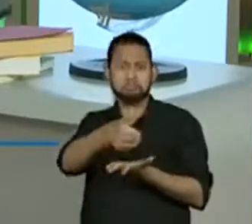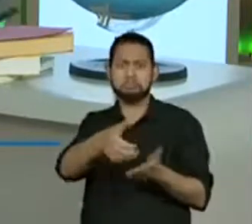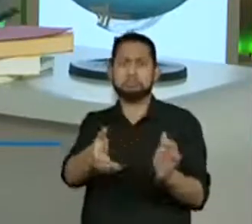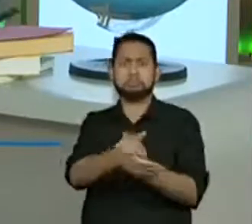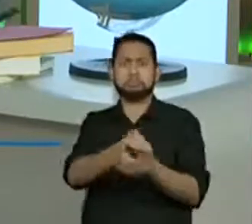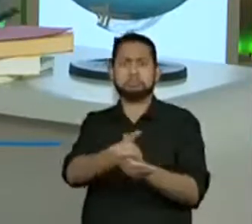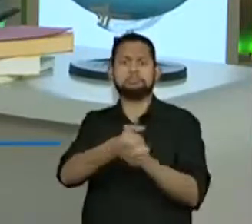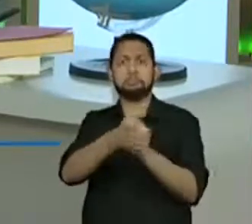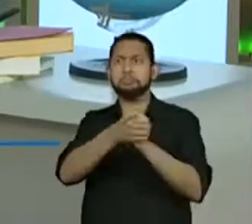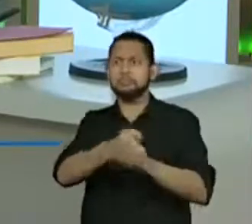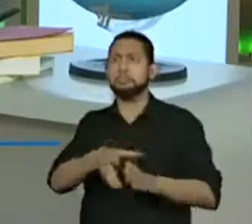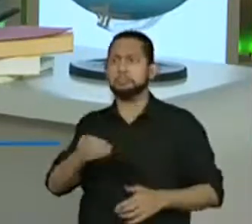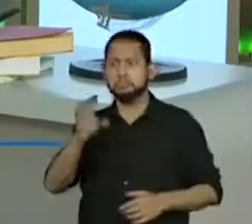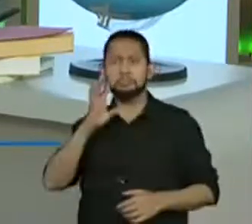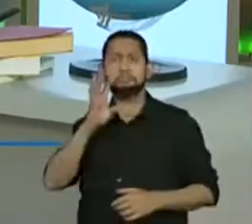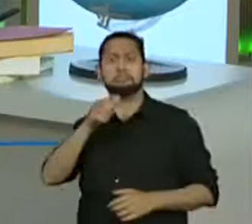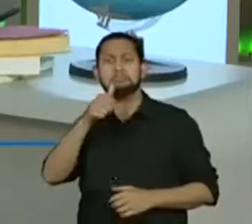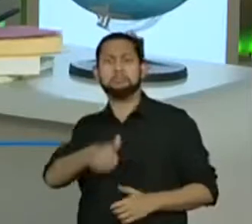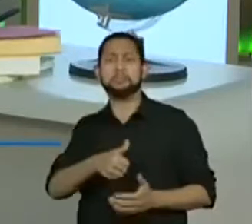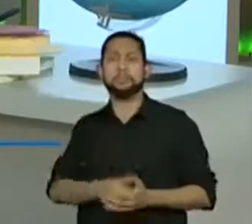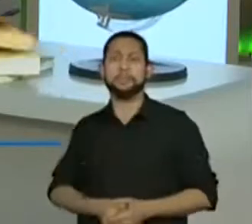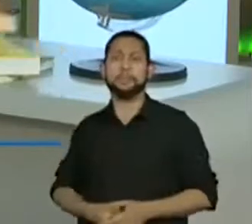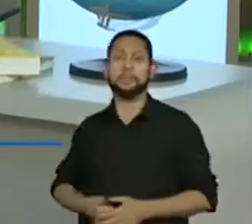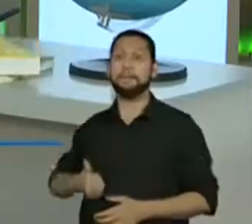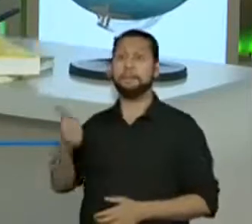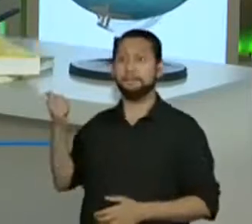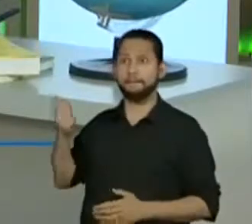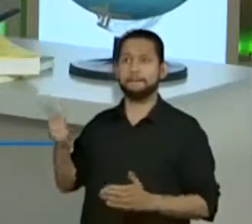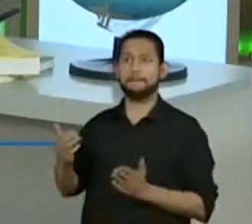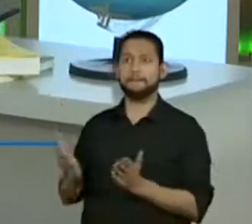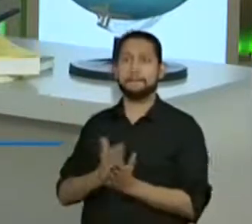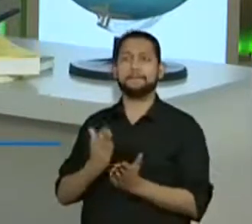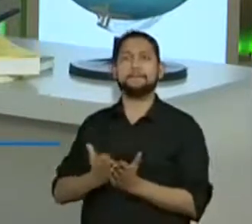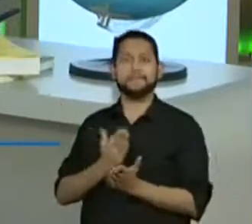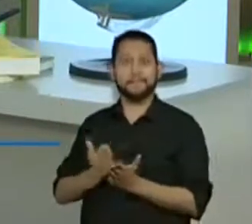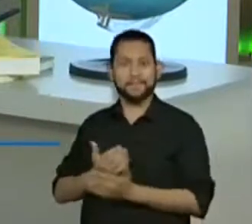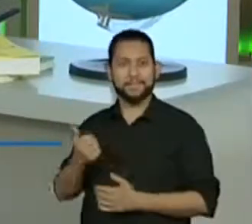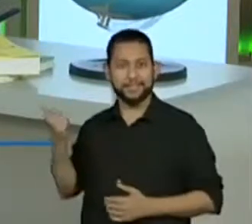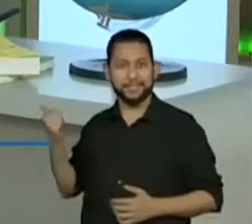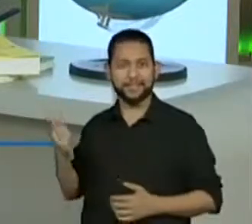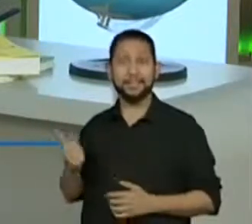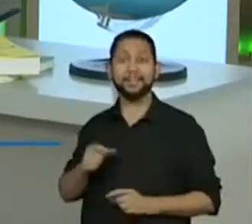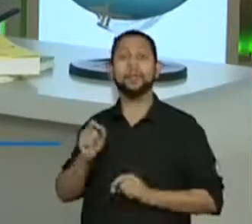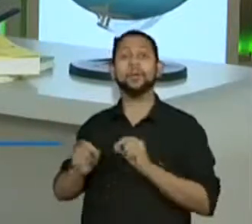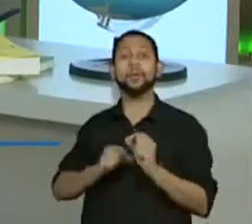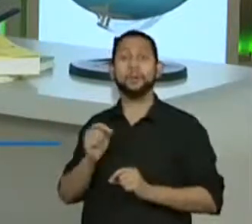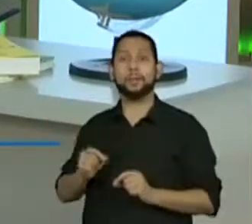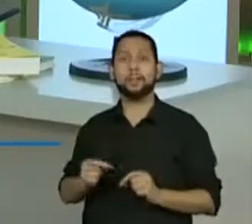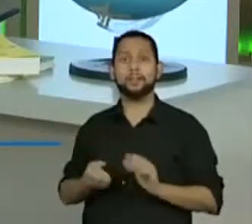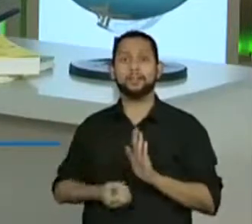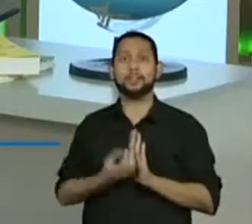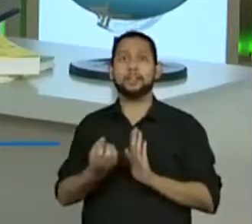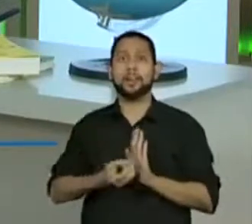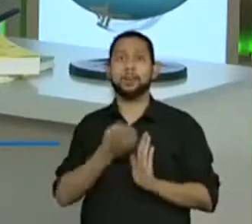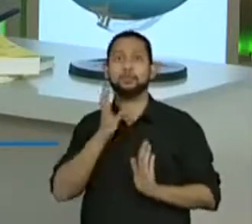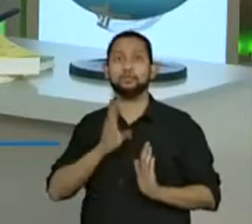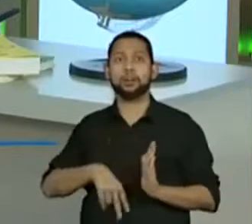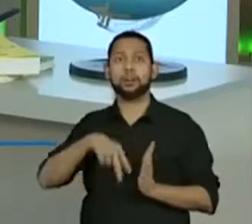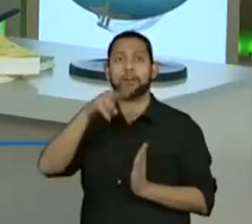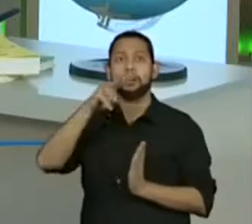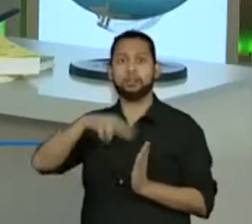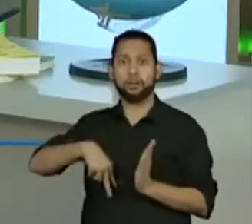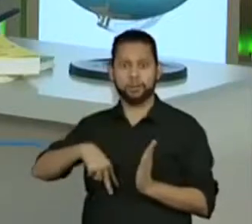Parabéns gente bem legal mesmo esse é aqui e na verdade não fará parte do salário aqui nós já